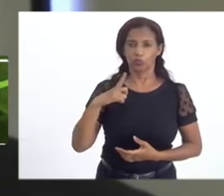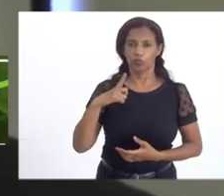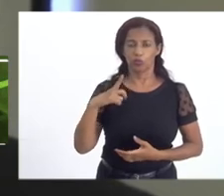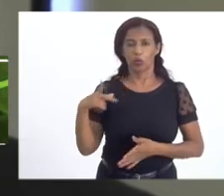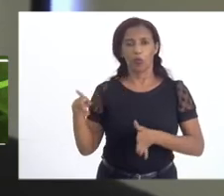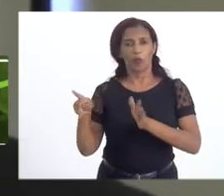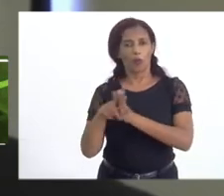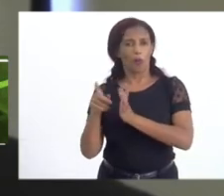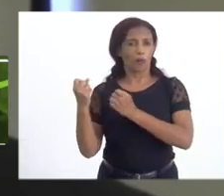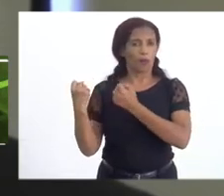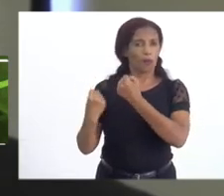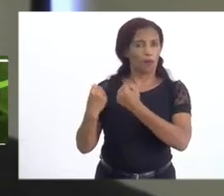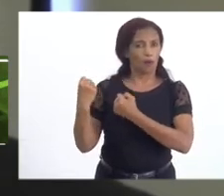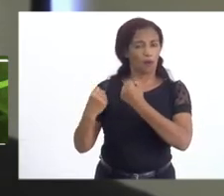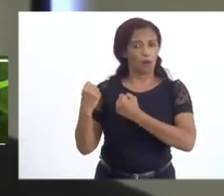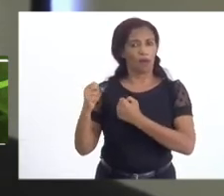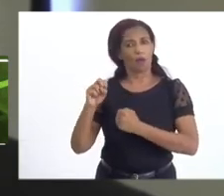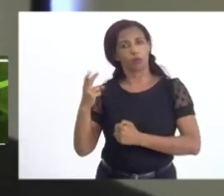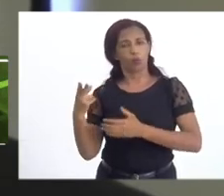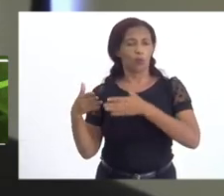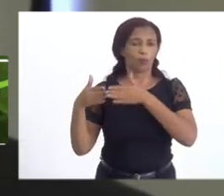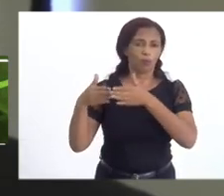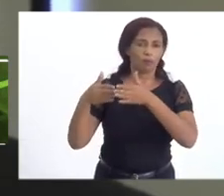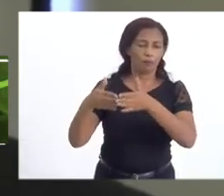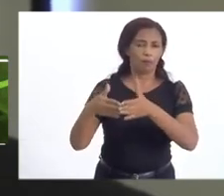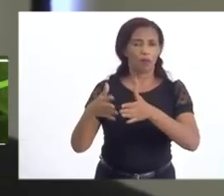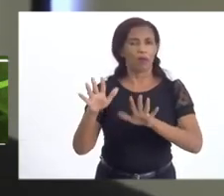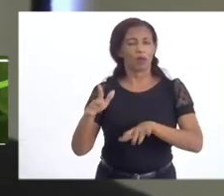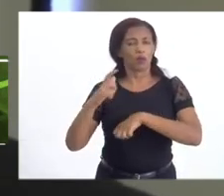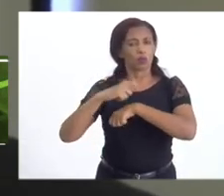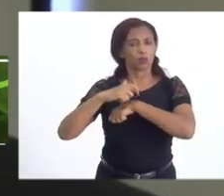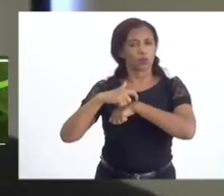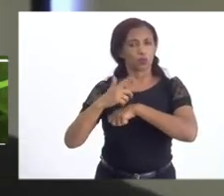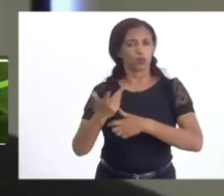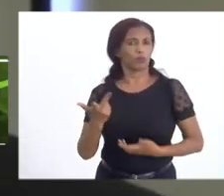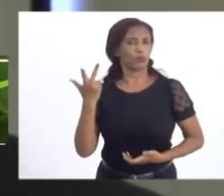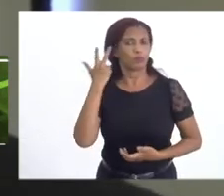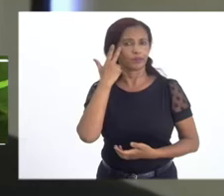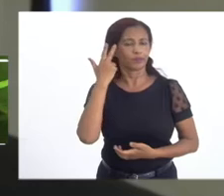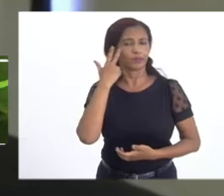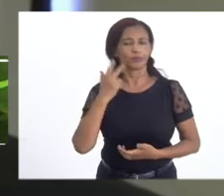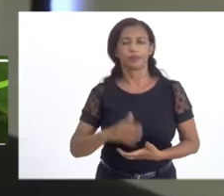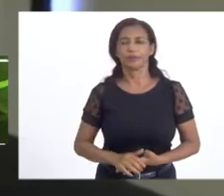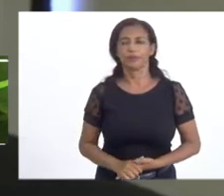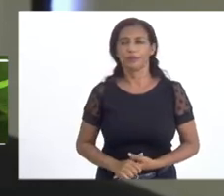próprio veículo, já nos horários de... E,